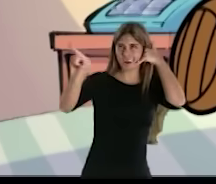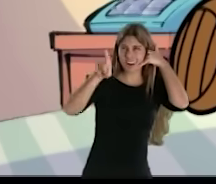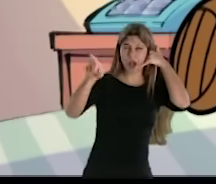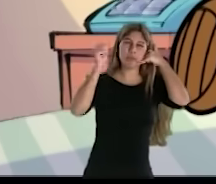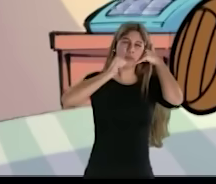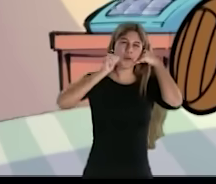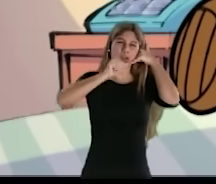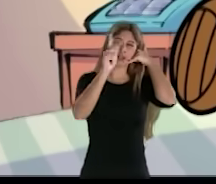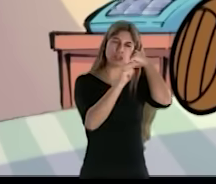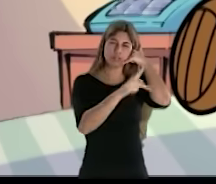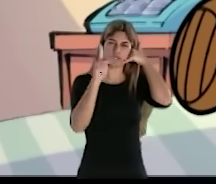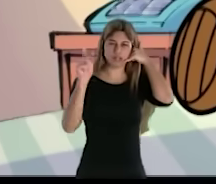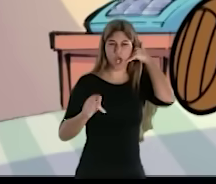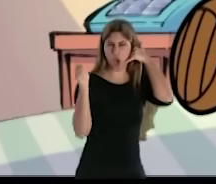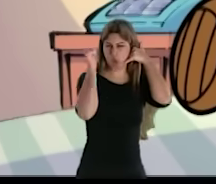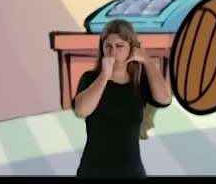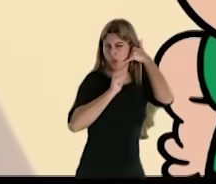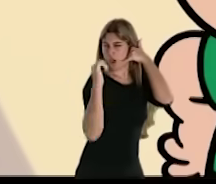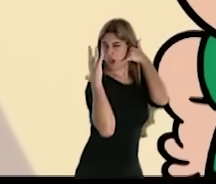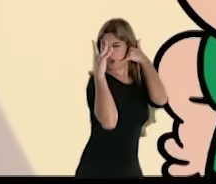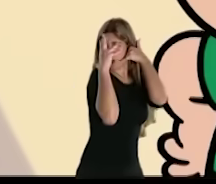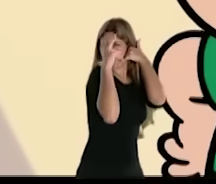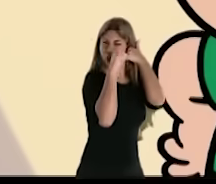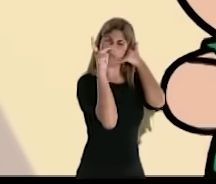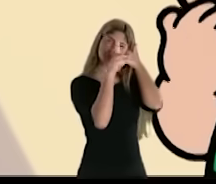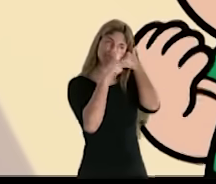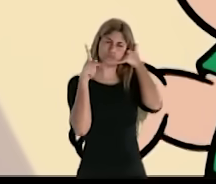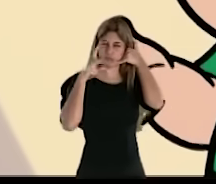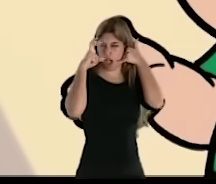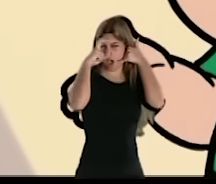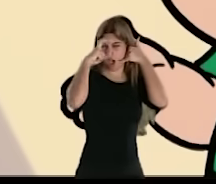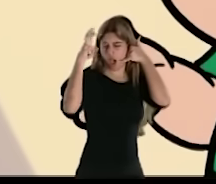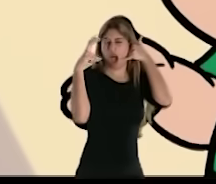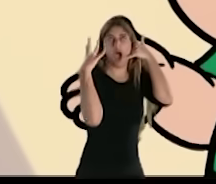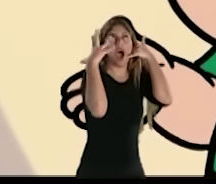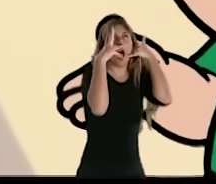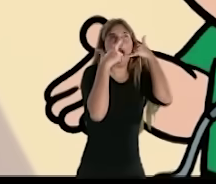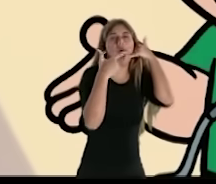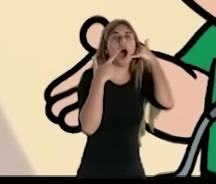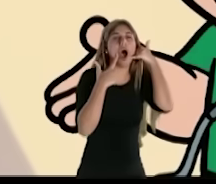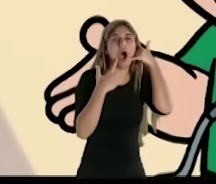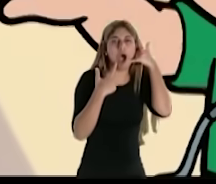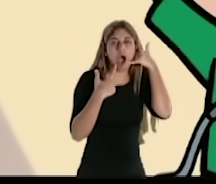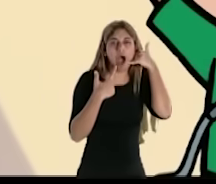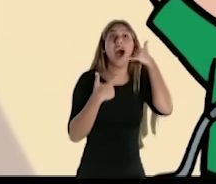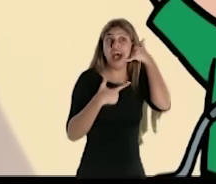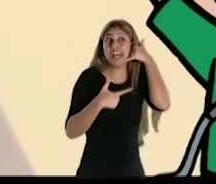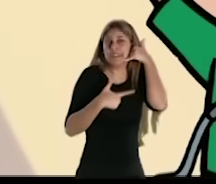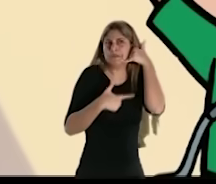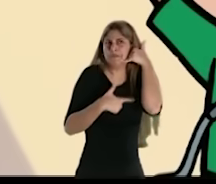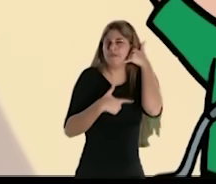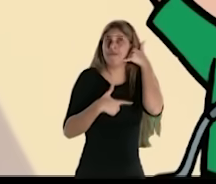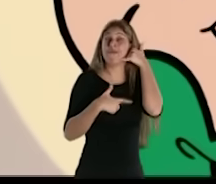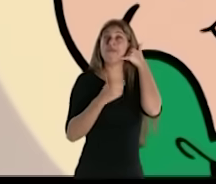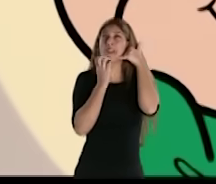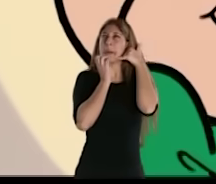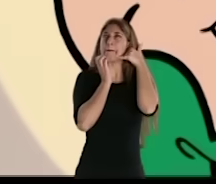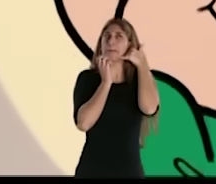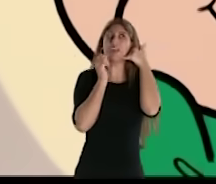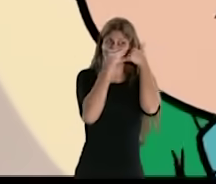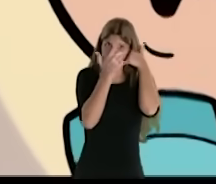que lance. Oh, lá você não conhece a Senhorita Biju? Ela é uma gata, linda, maravilhosa.